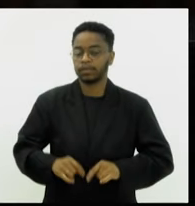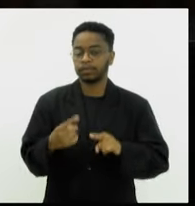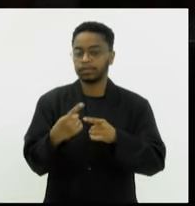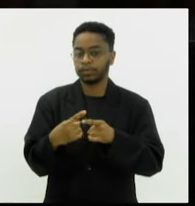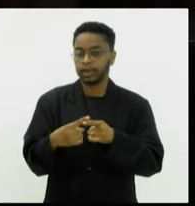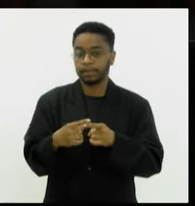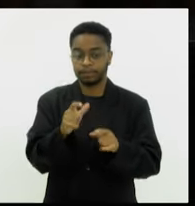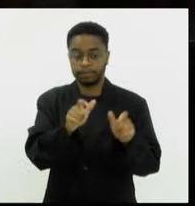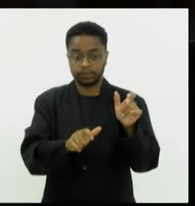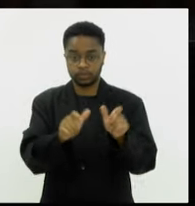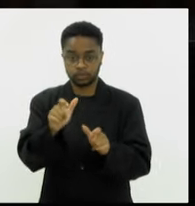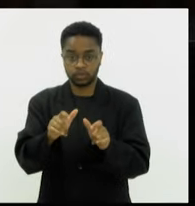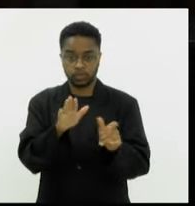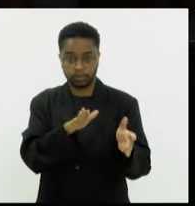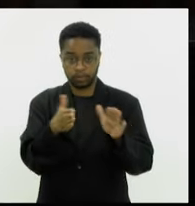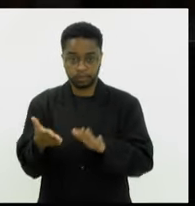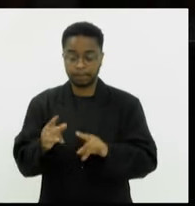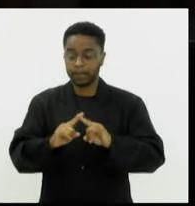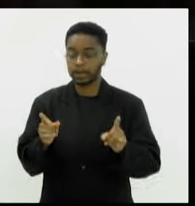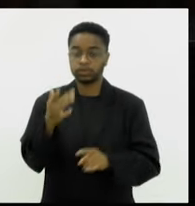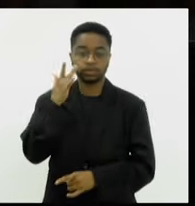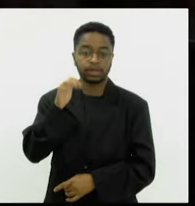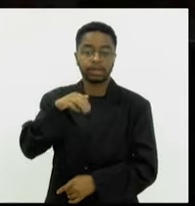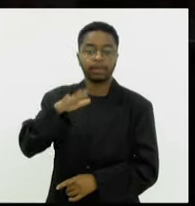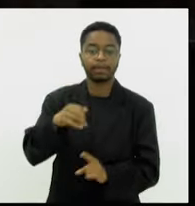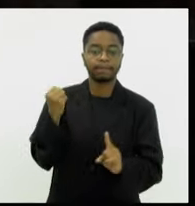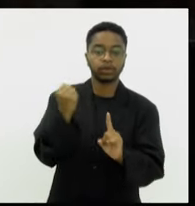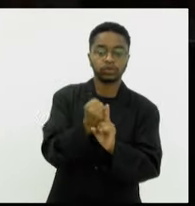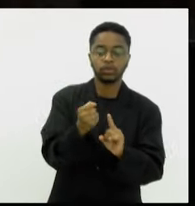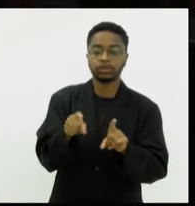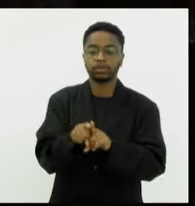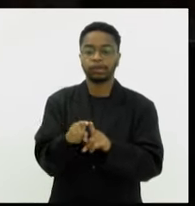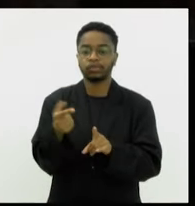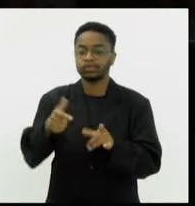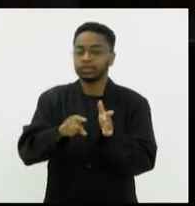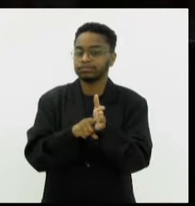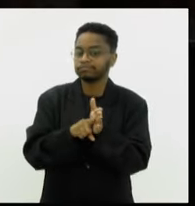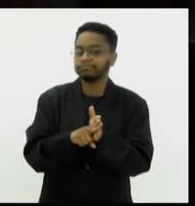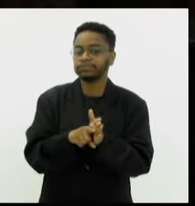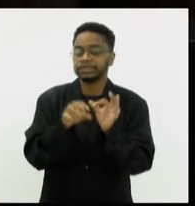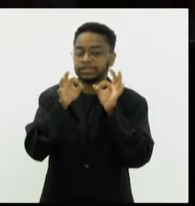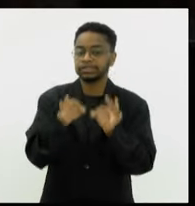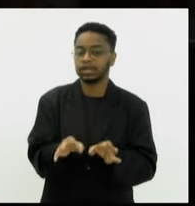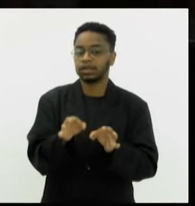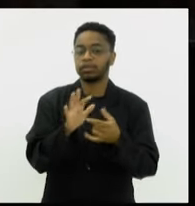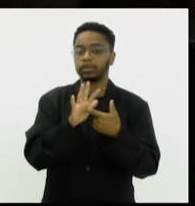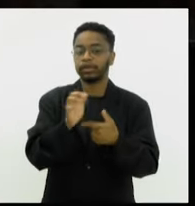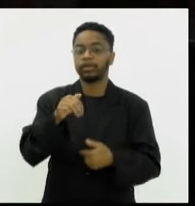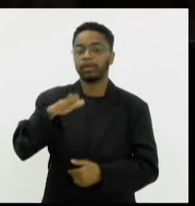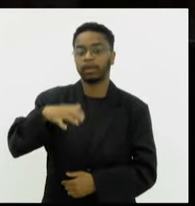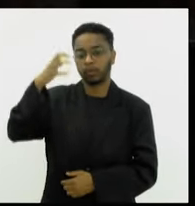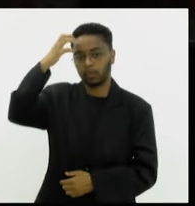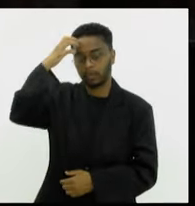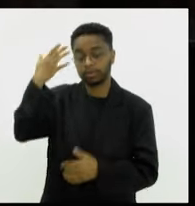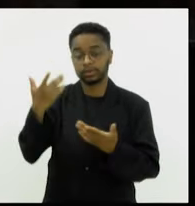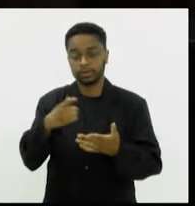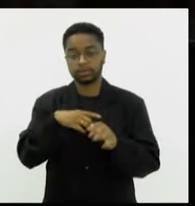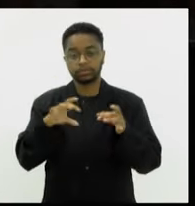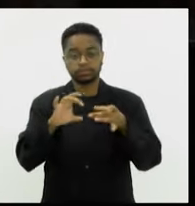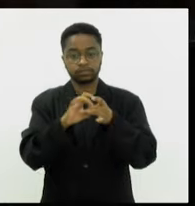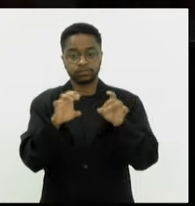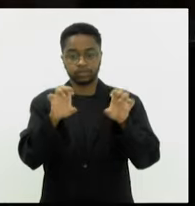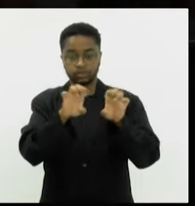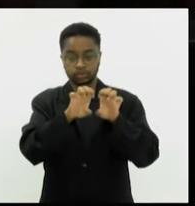quem matou, sem ter uma investigação concreta que levasse aos culpados? Isso faz parte de uma estrutura contaminada